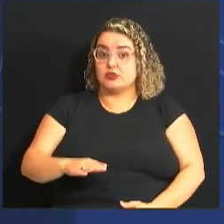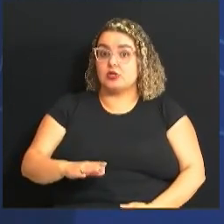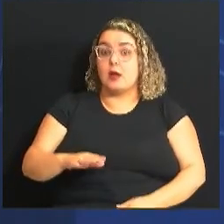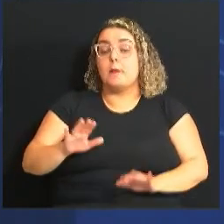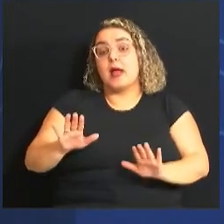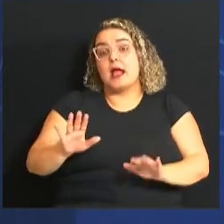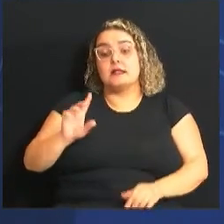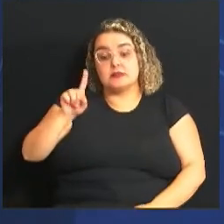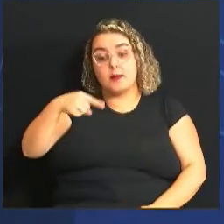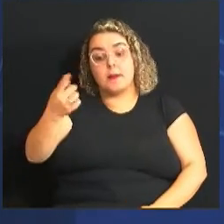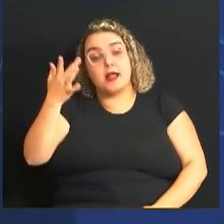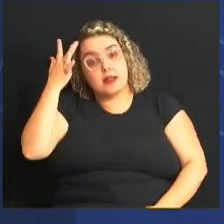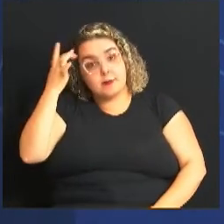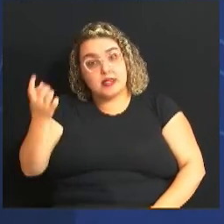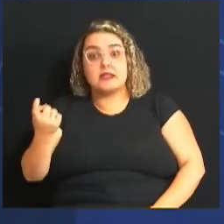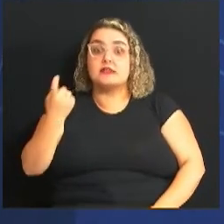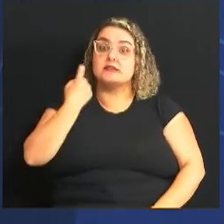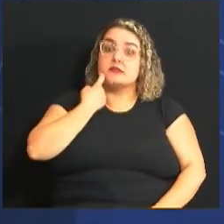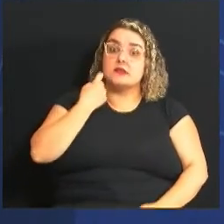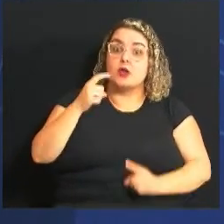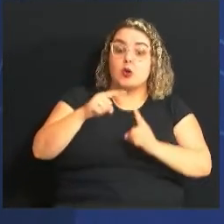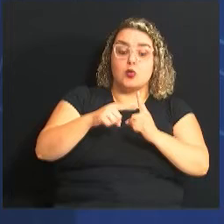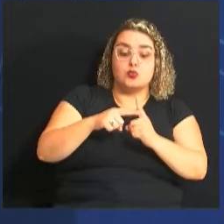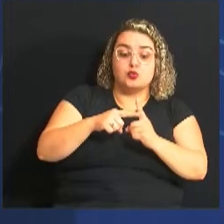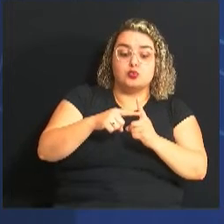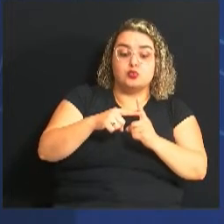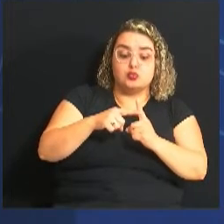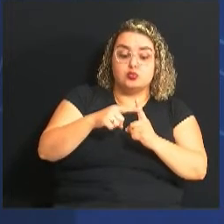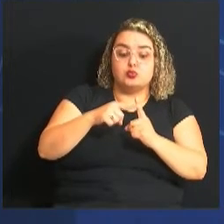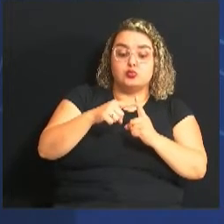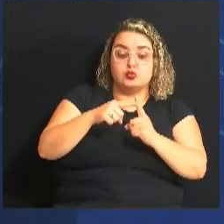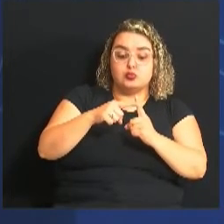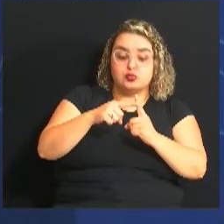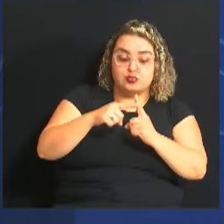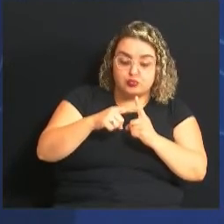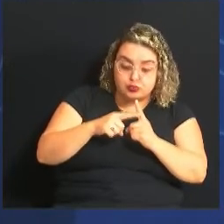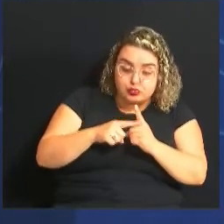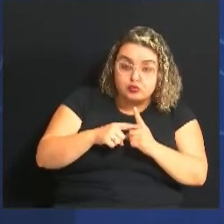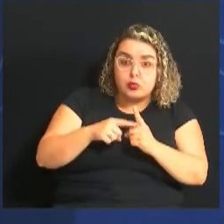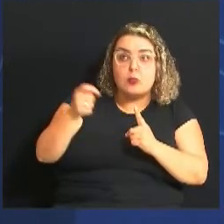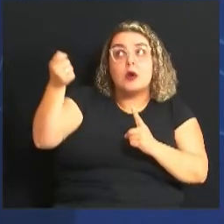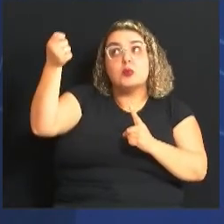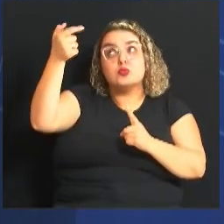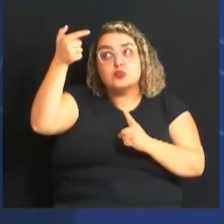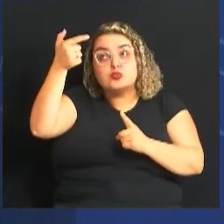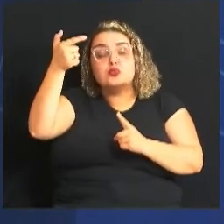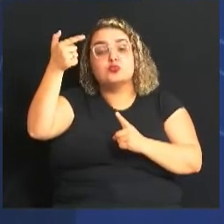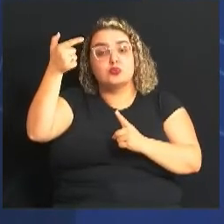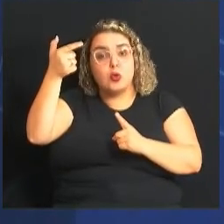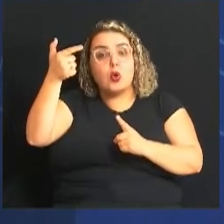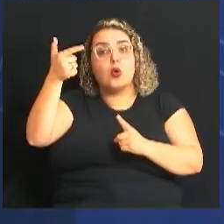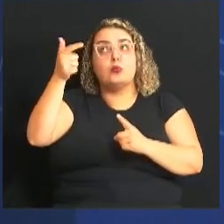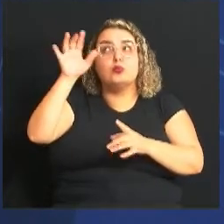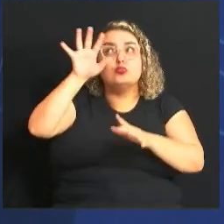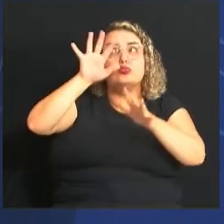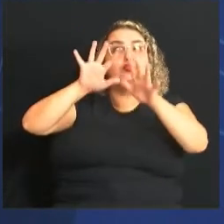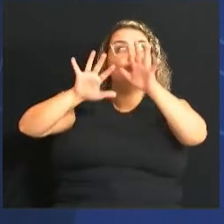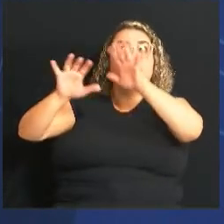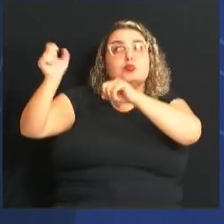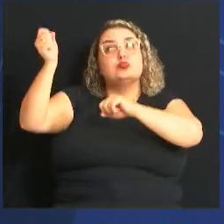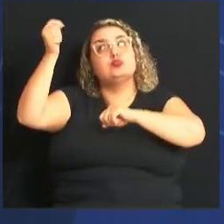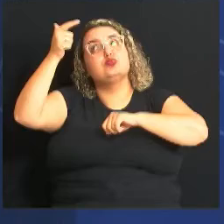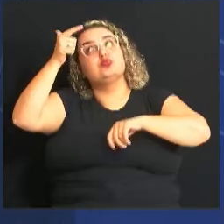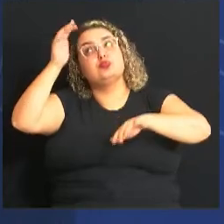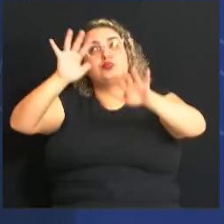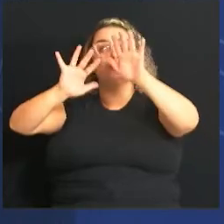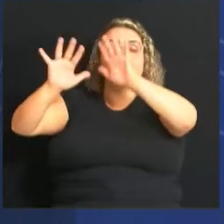amanhã, sexta-feira, a temperatura ela continua caindo, só que o sol volta a aparecer entre nuvens e não tem